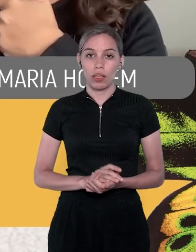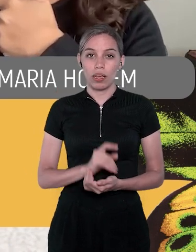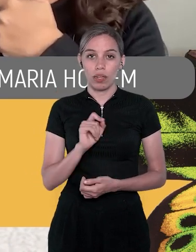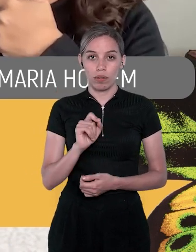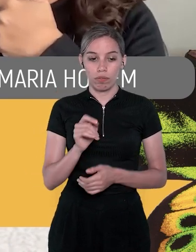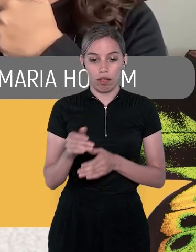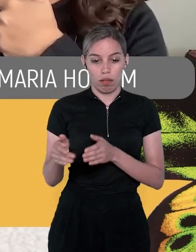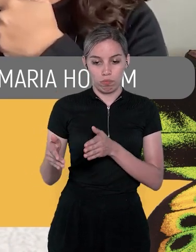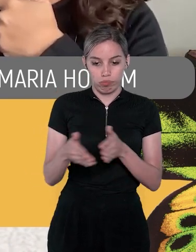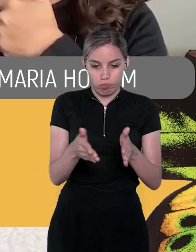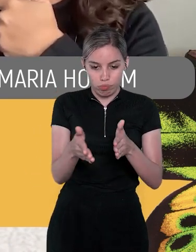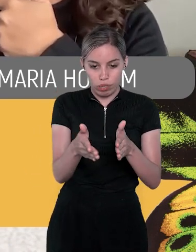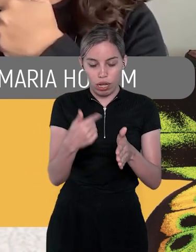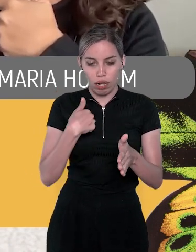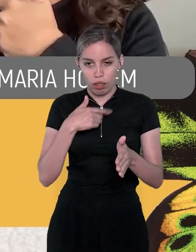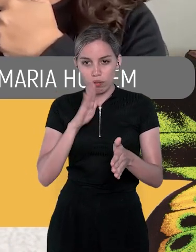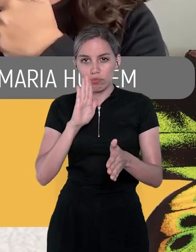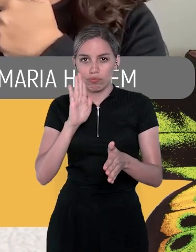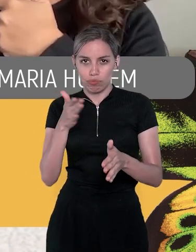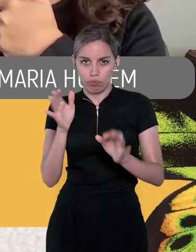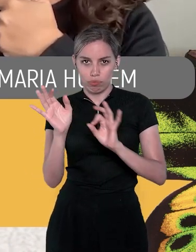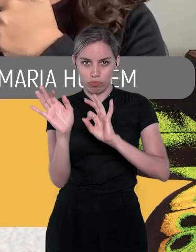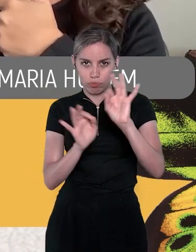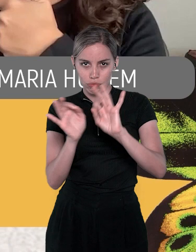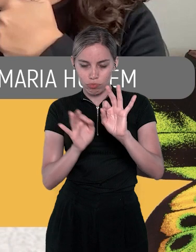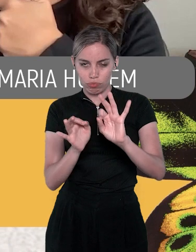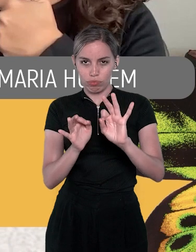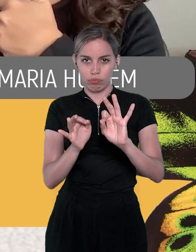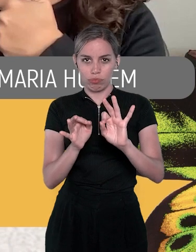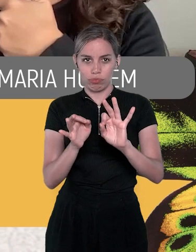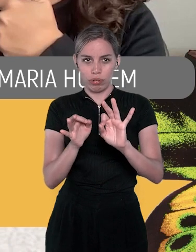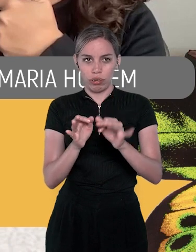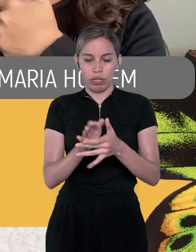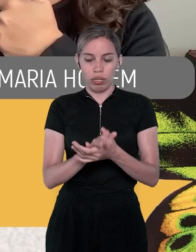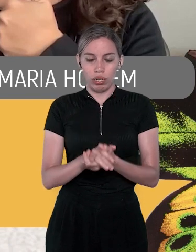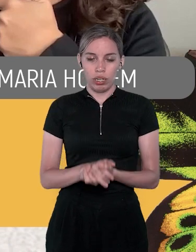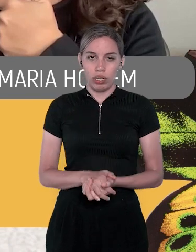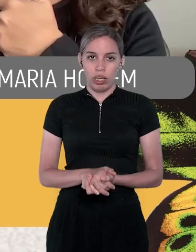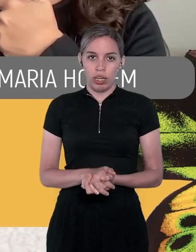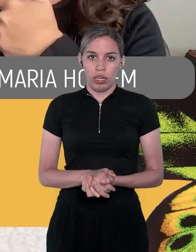uma parte desse caminho eu já fiz, né?